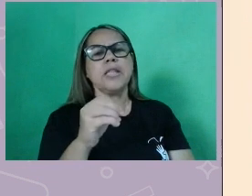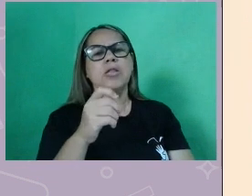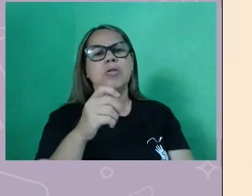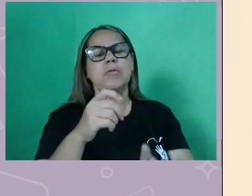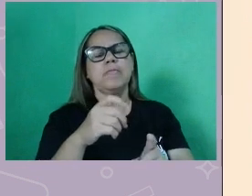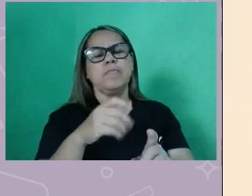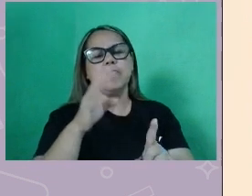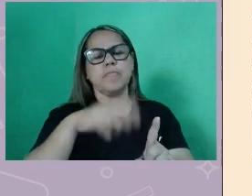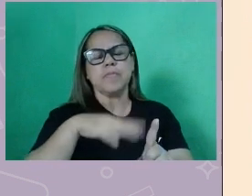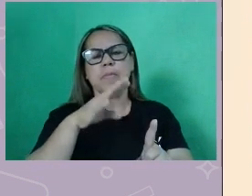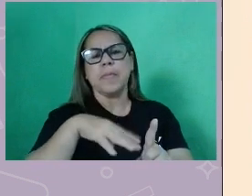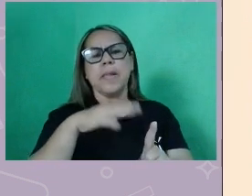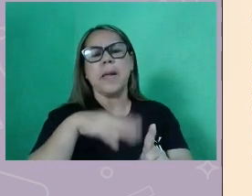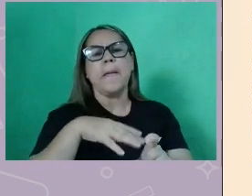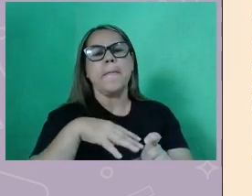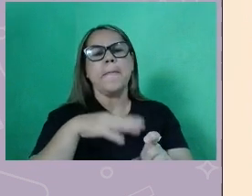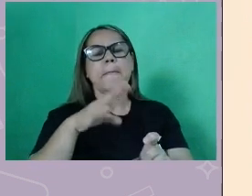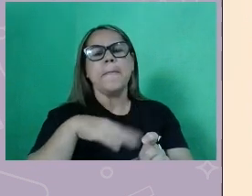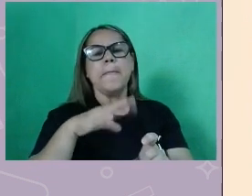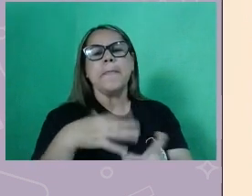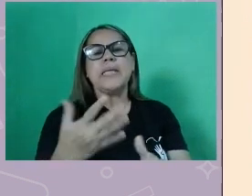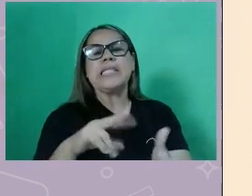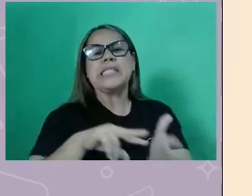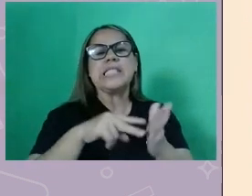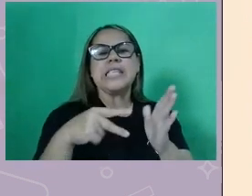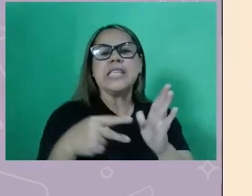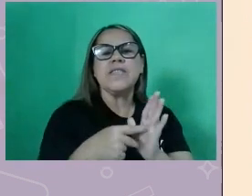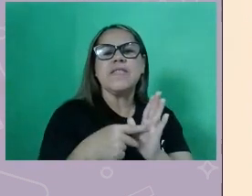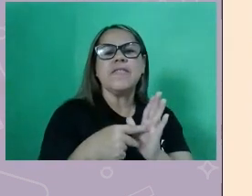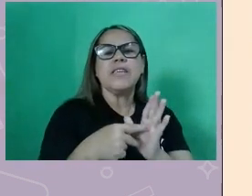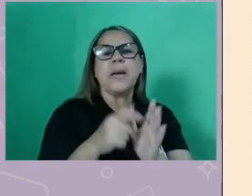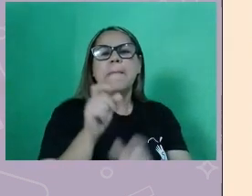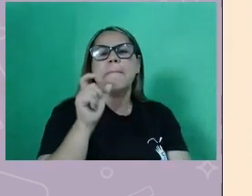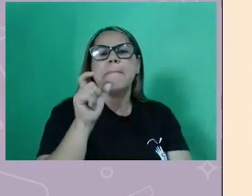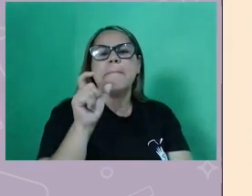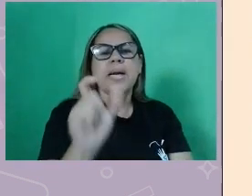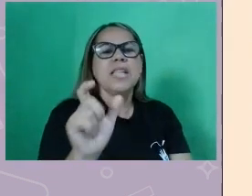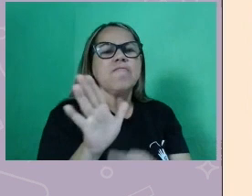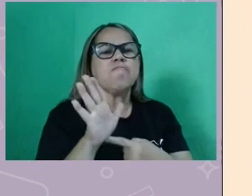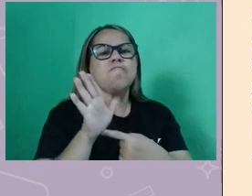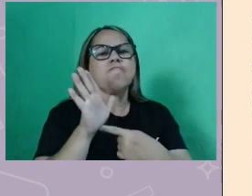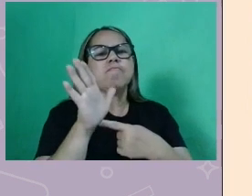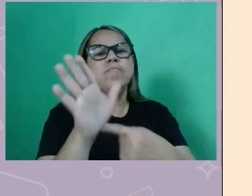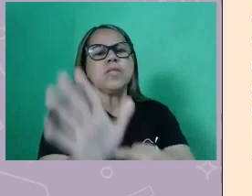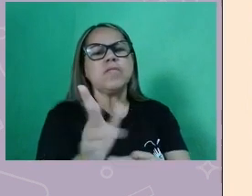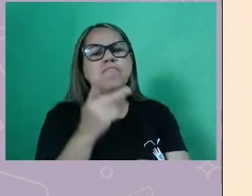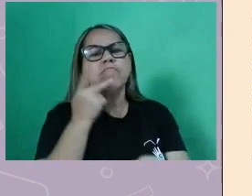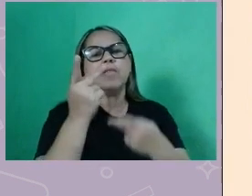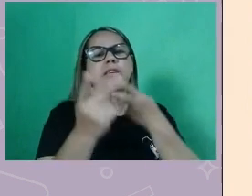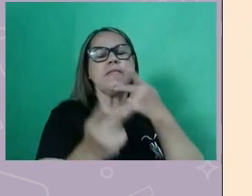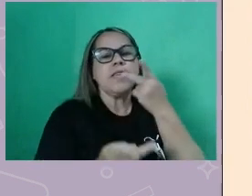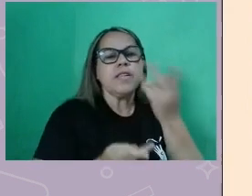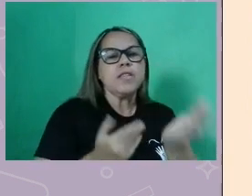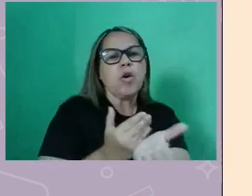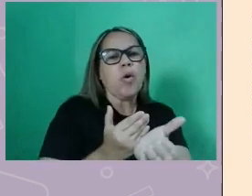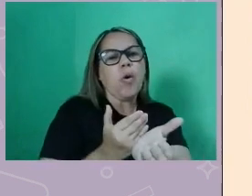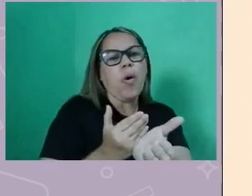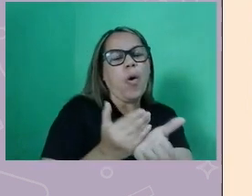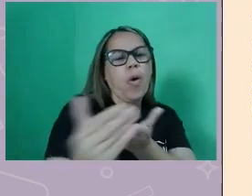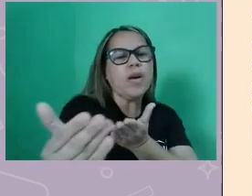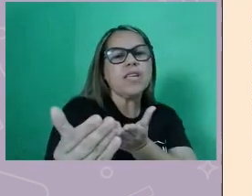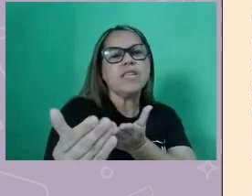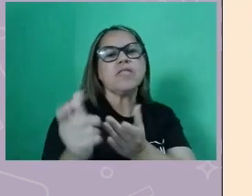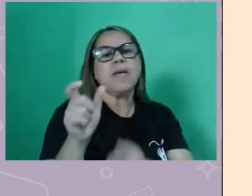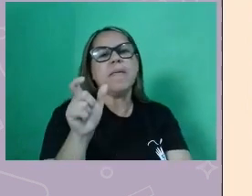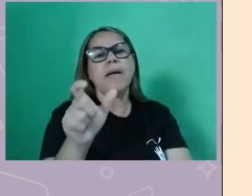significa palavra expressa narrativa certo é a origem da palavra mito como a gente usa hoje